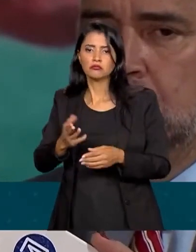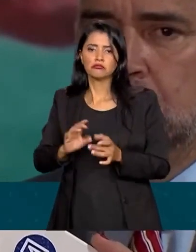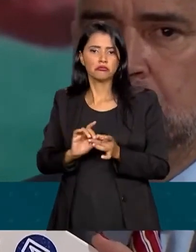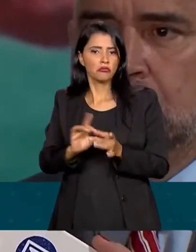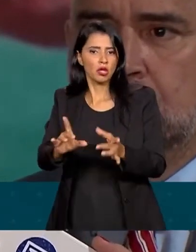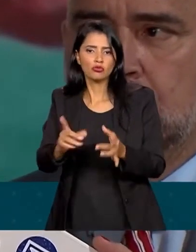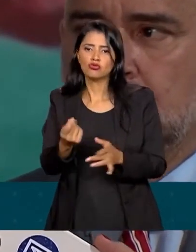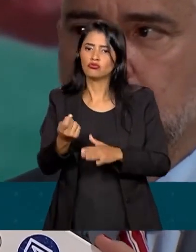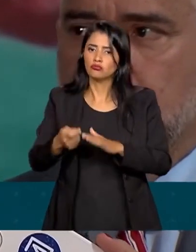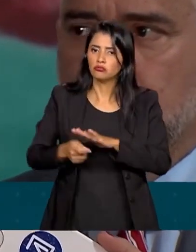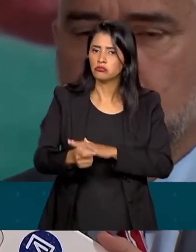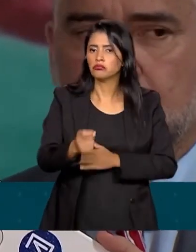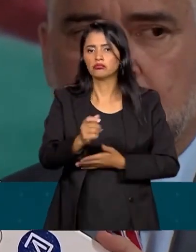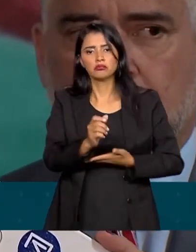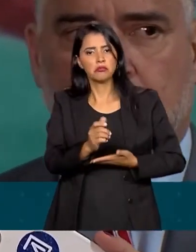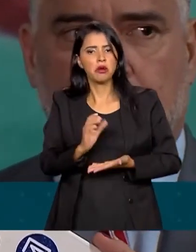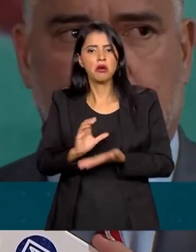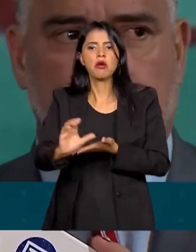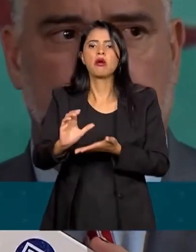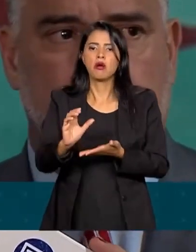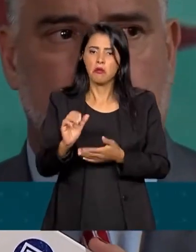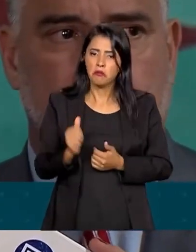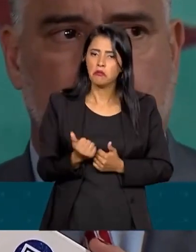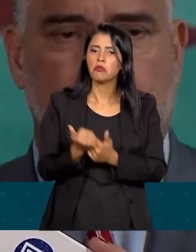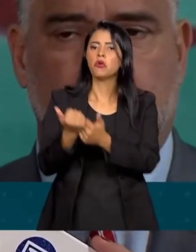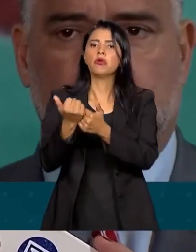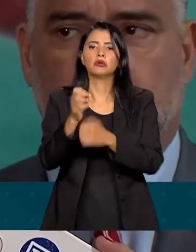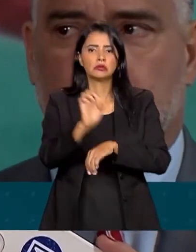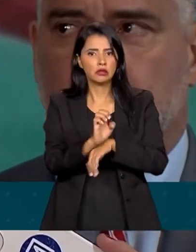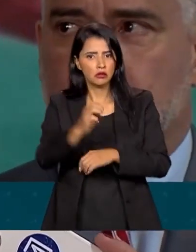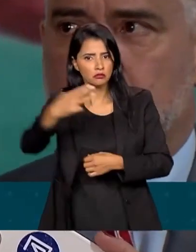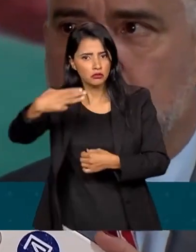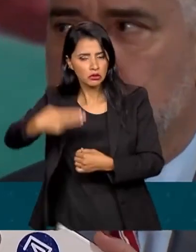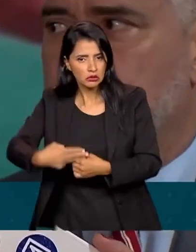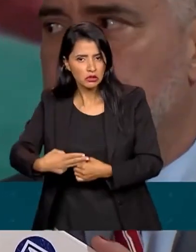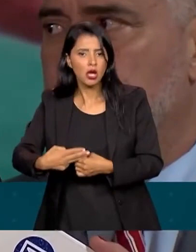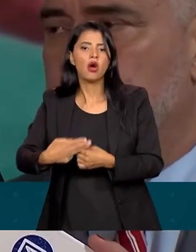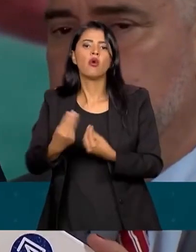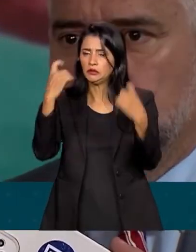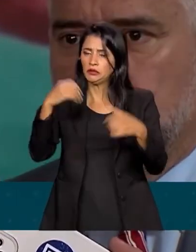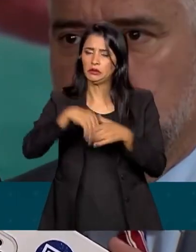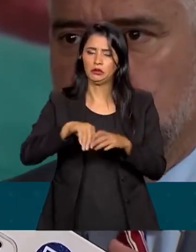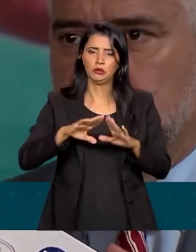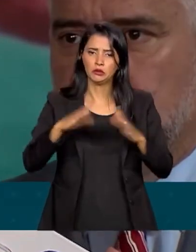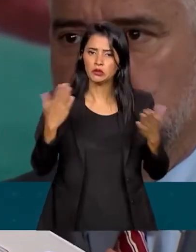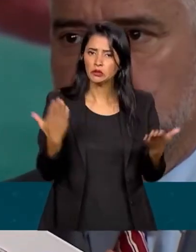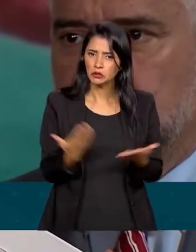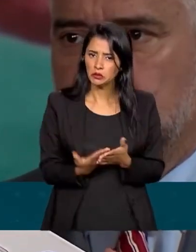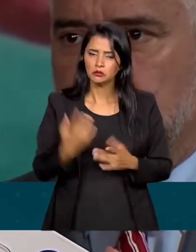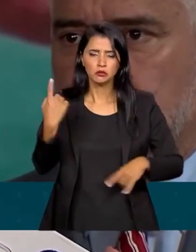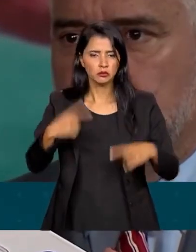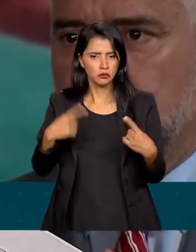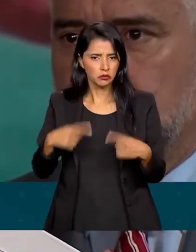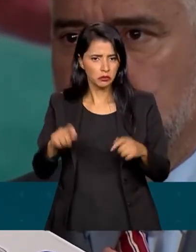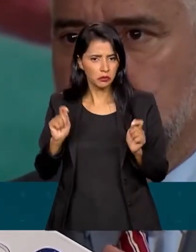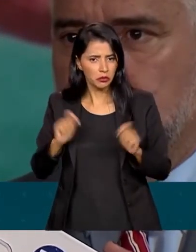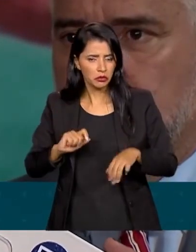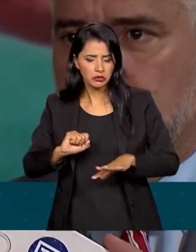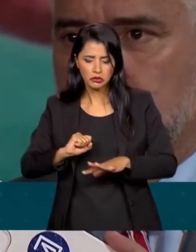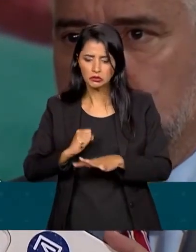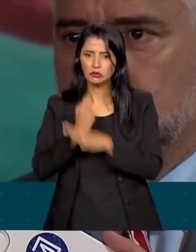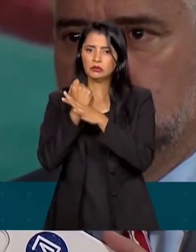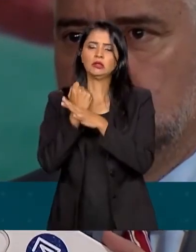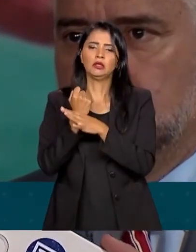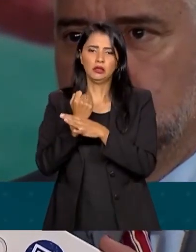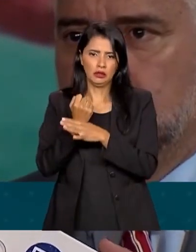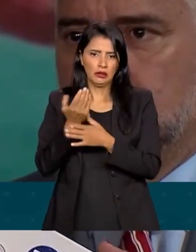recursos financeiros para apoiar estados e municípios na questão da ronda escolar, políticas que possam garantir não só prevenção, mas